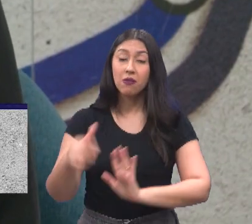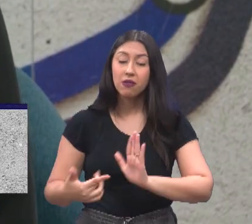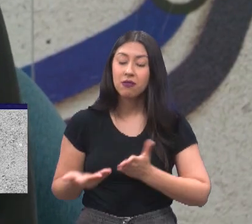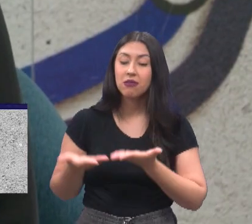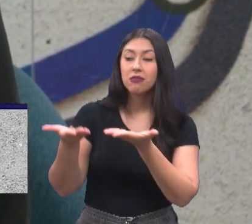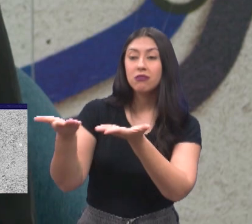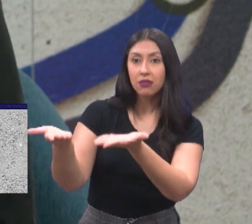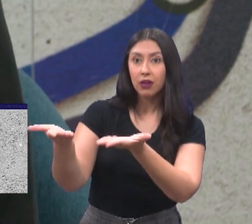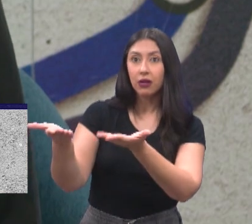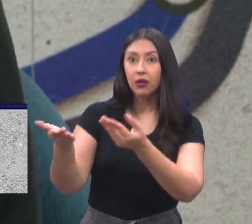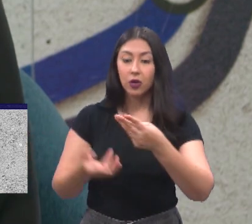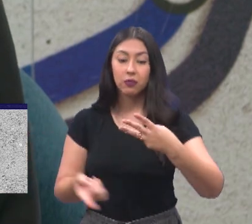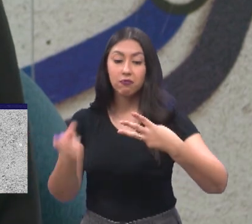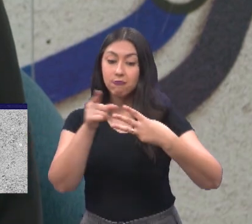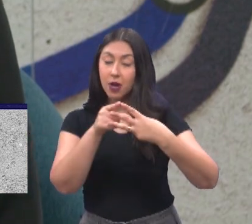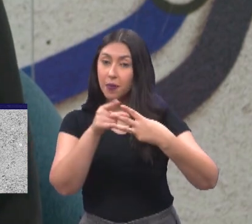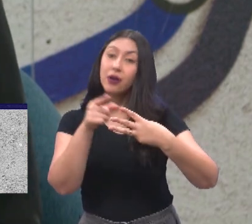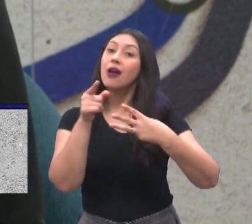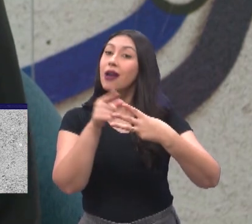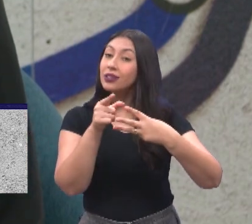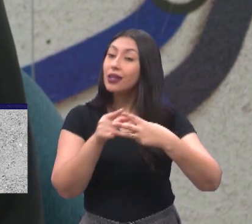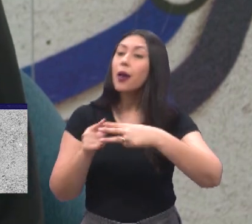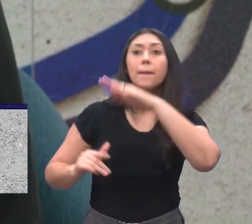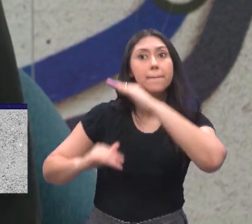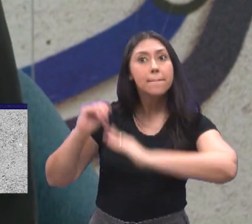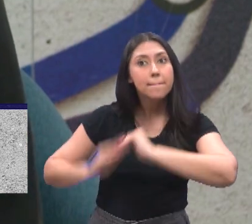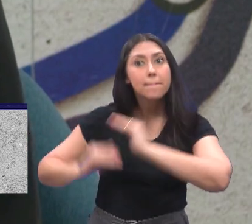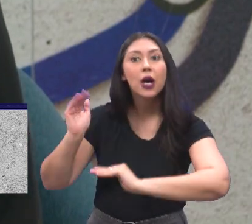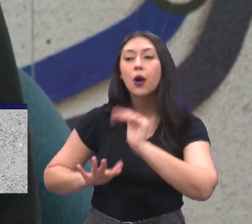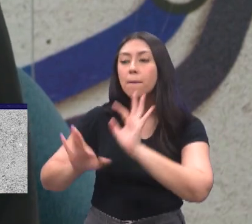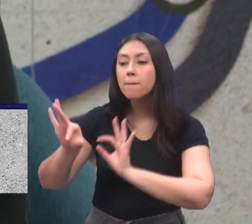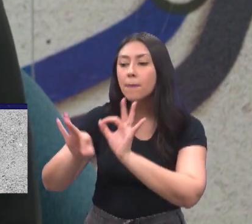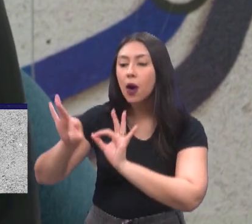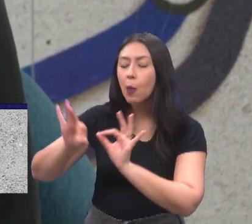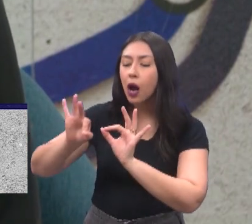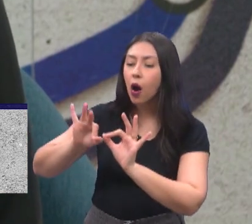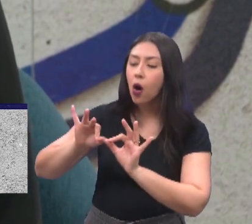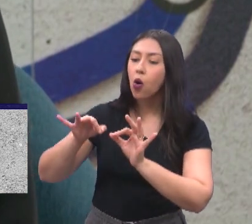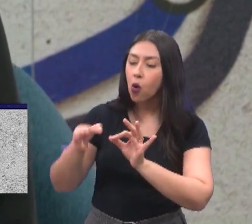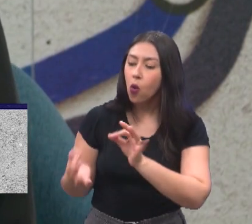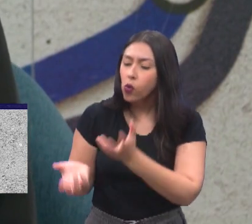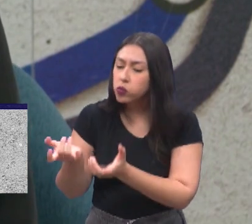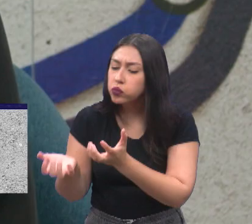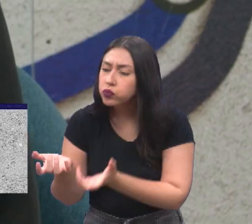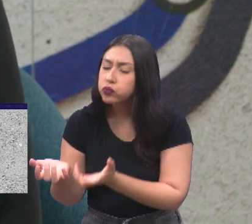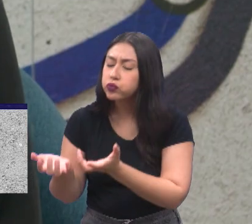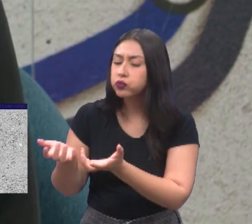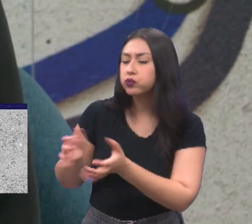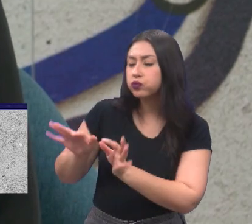ourives. E o ourives é a pessoa que vai executar toda aquela peça, todo aquele sonho, com toda a tecnologia dela, com